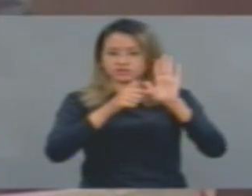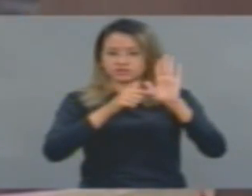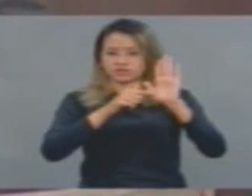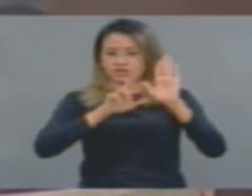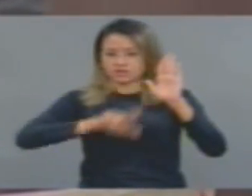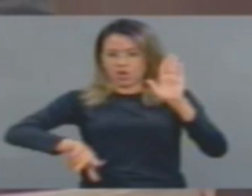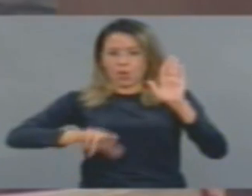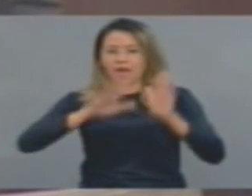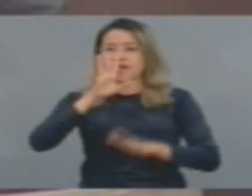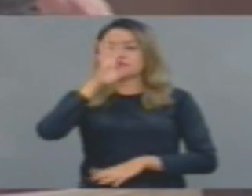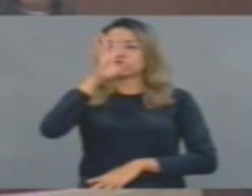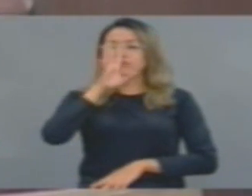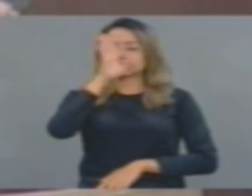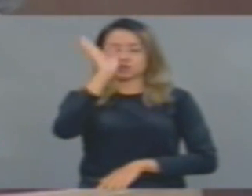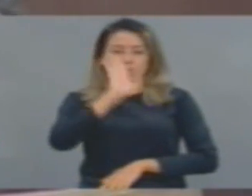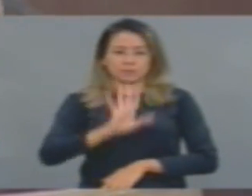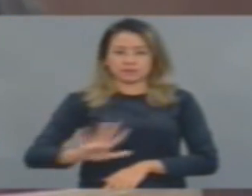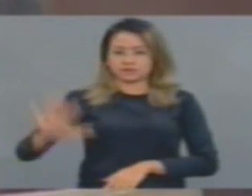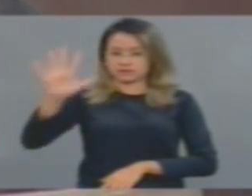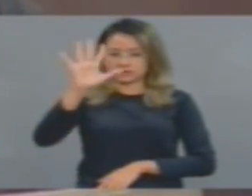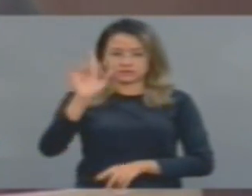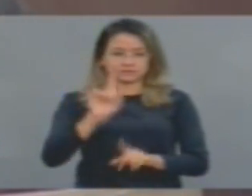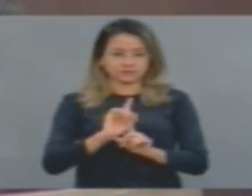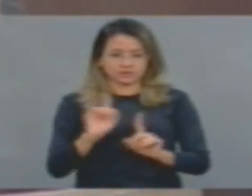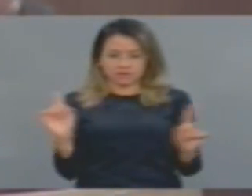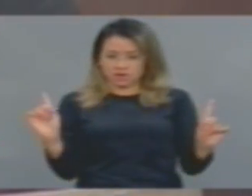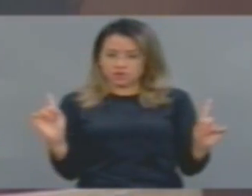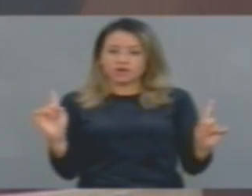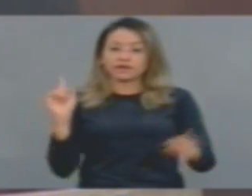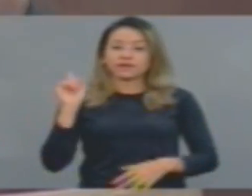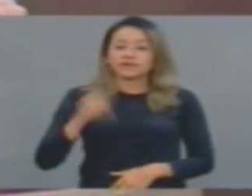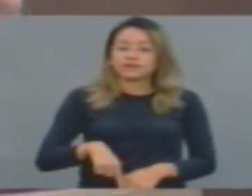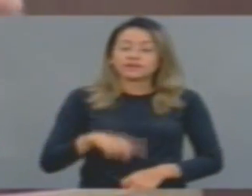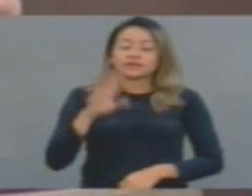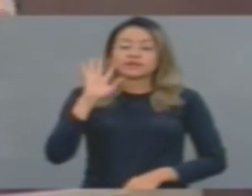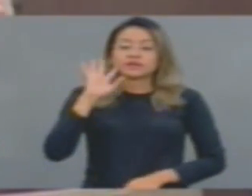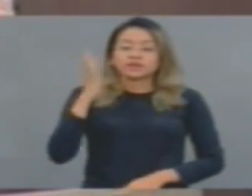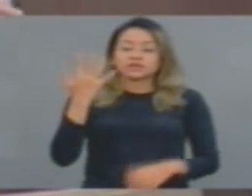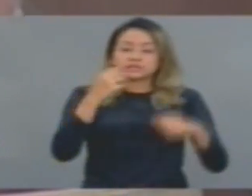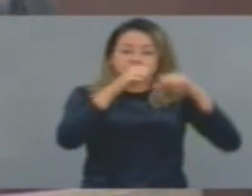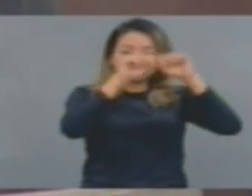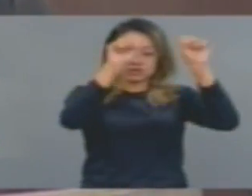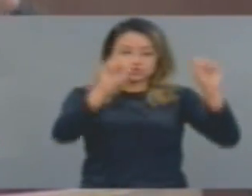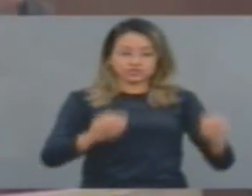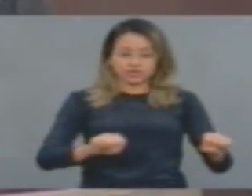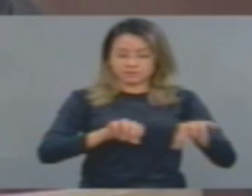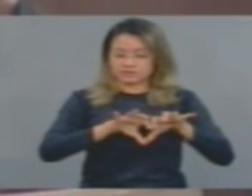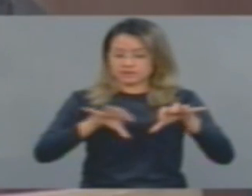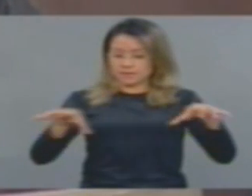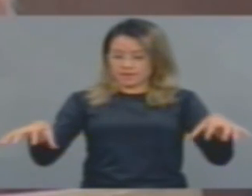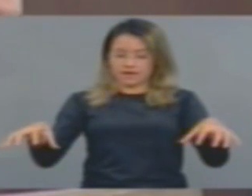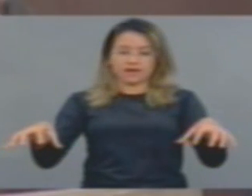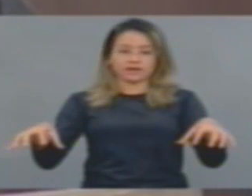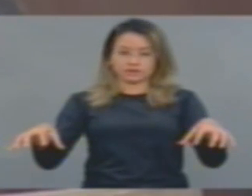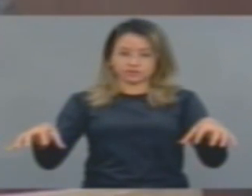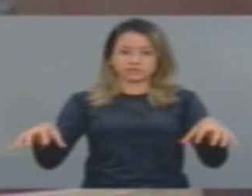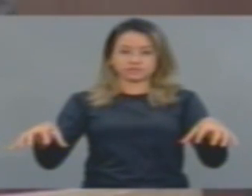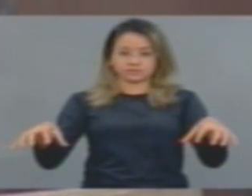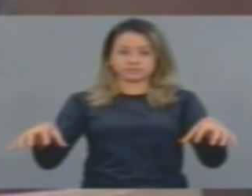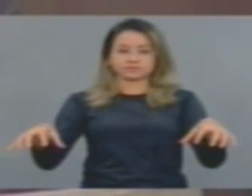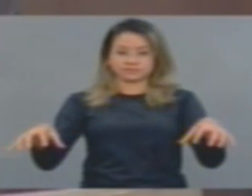invenção brasileira. Ela determina sistemas separados para haver investimento